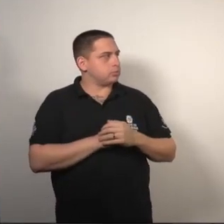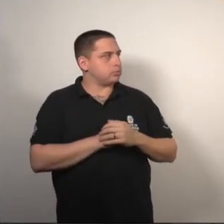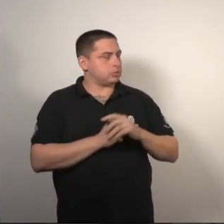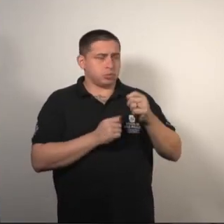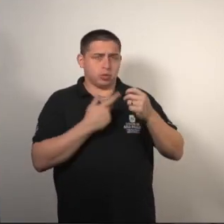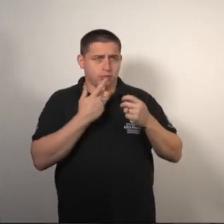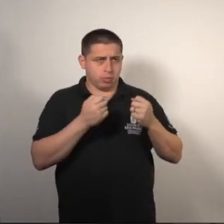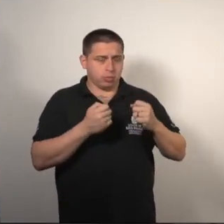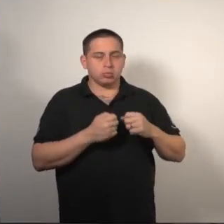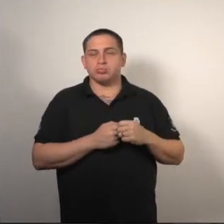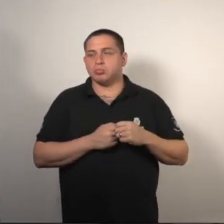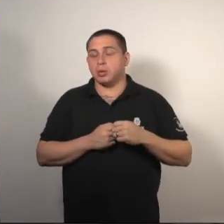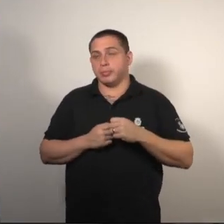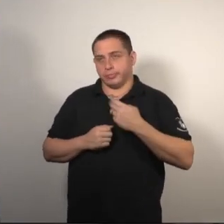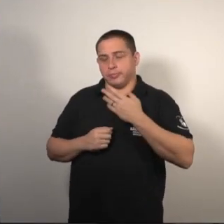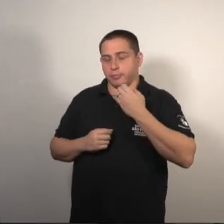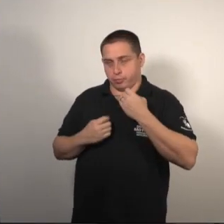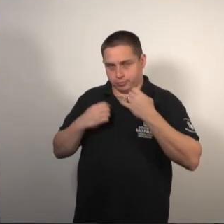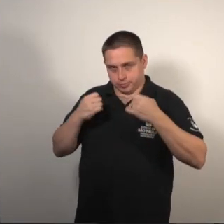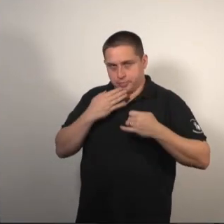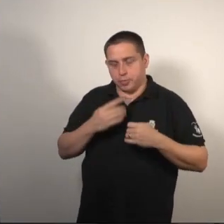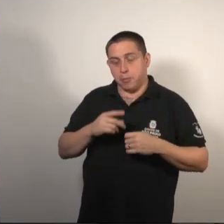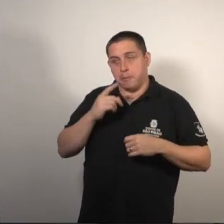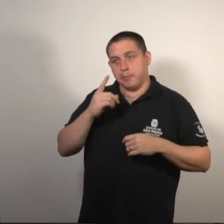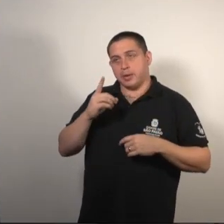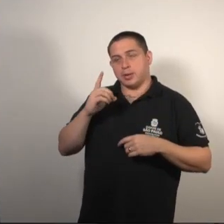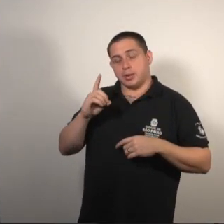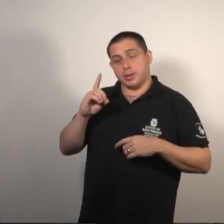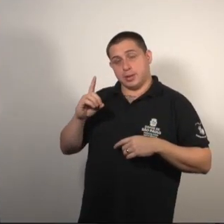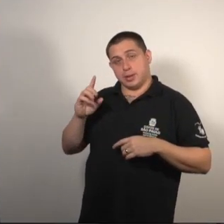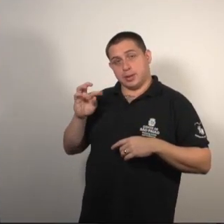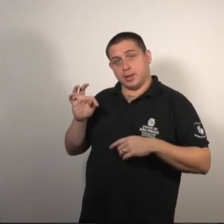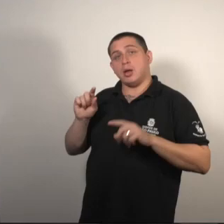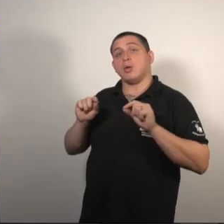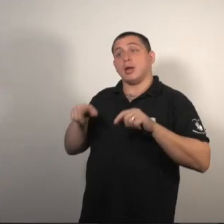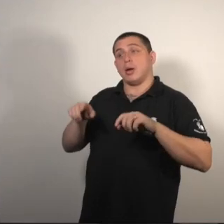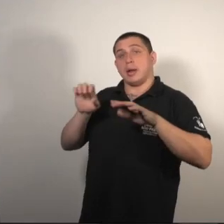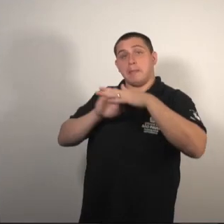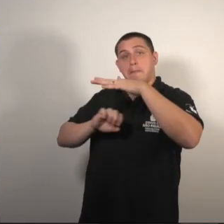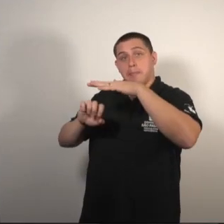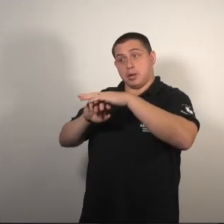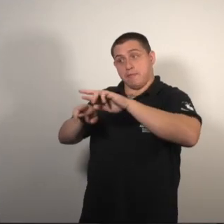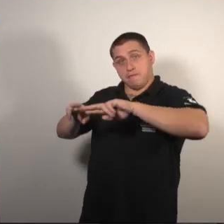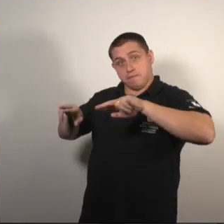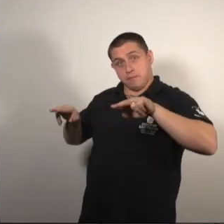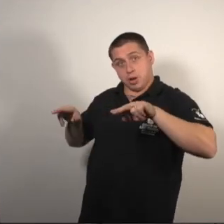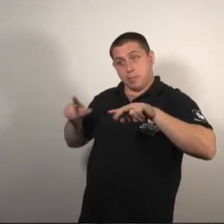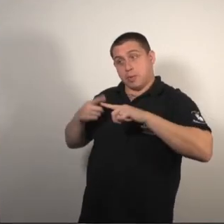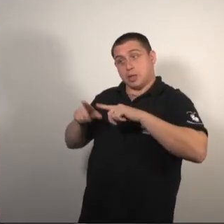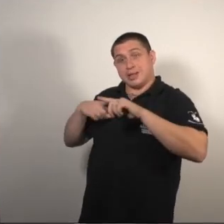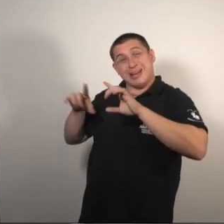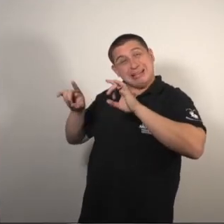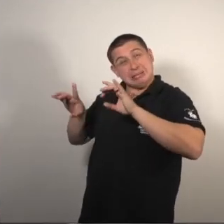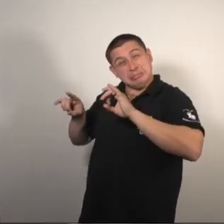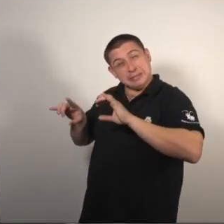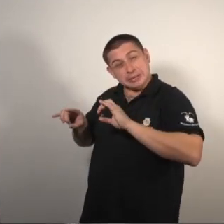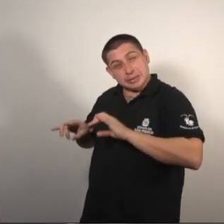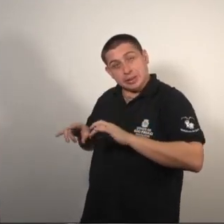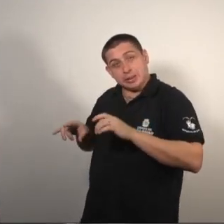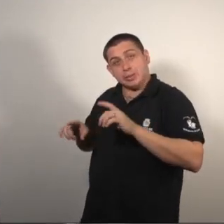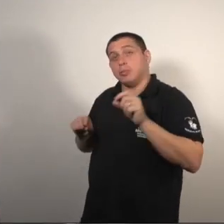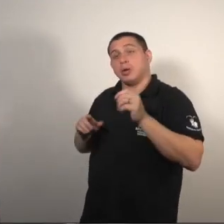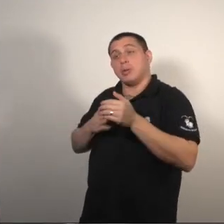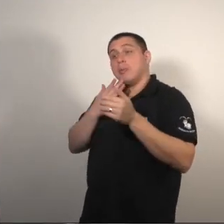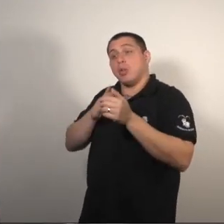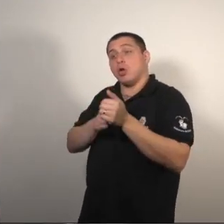fala? O PDDT, na verdade, como o prefeito mencionou, são empresas especializadas que fazem o desvio